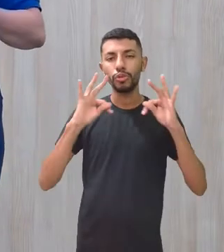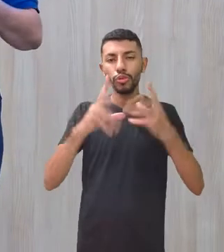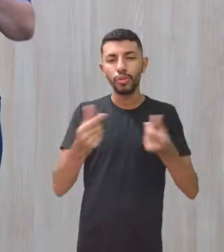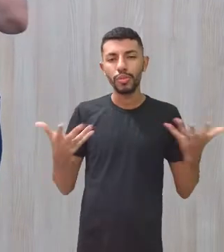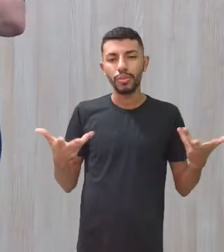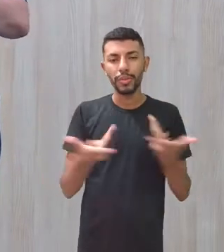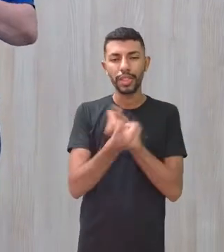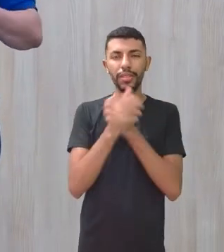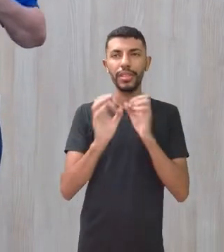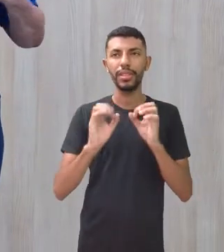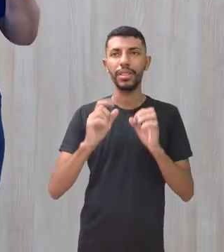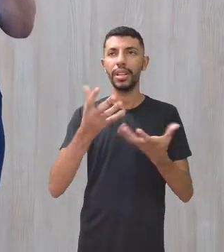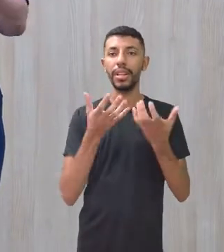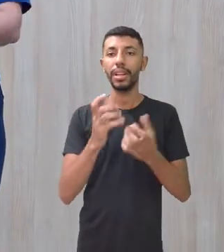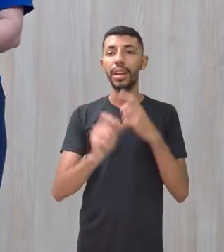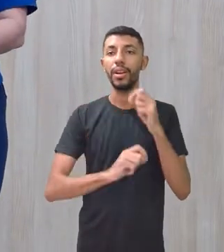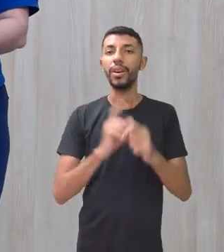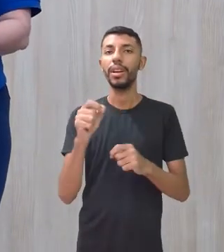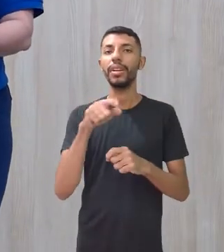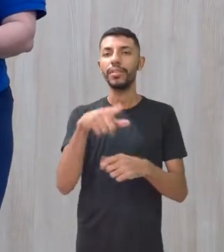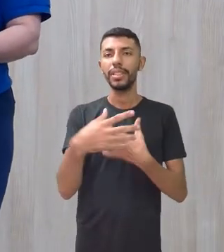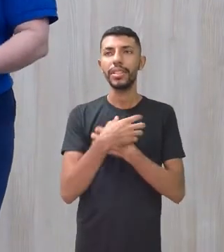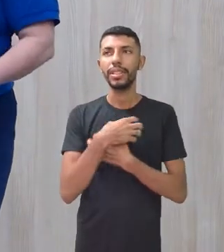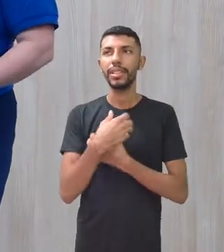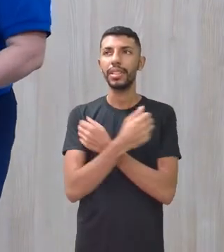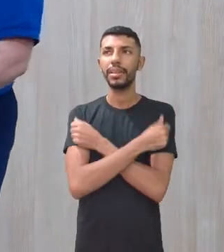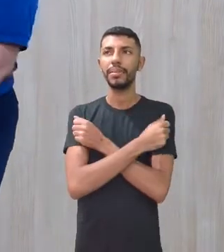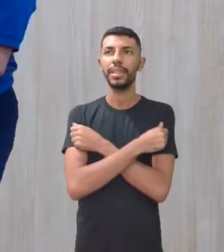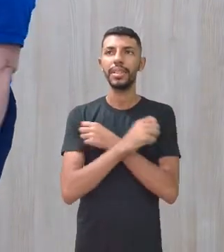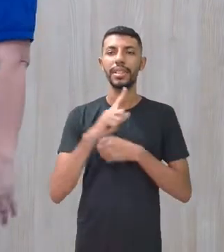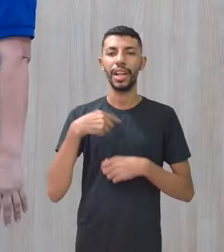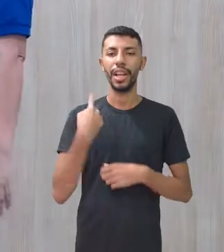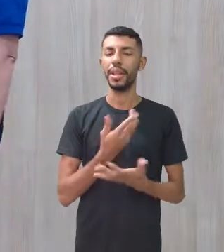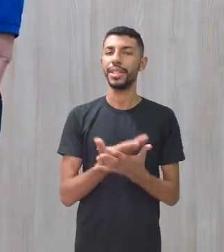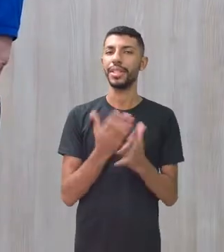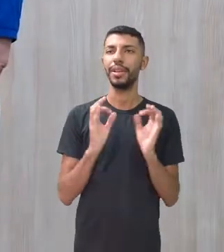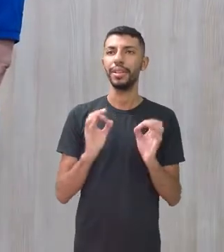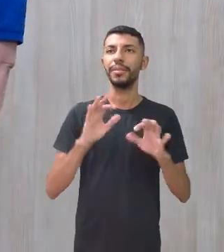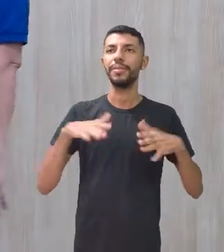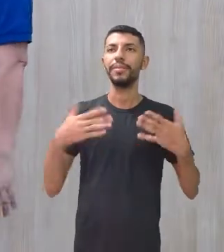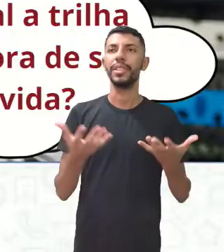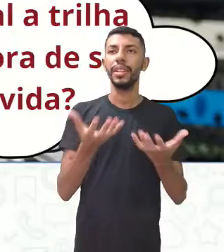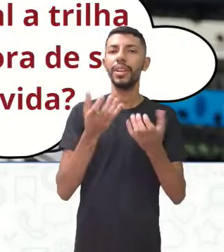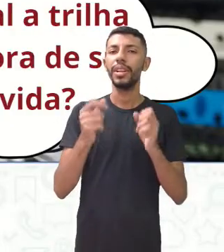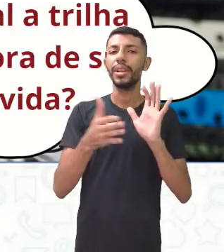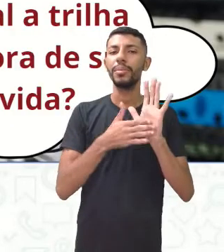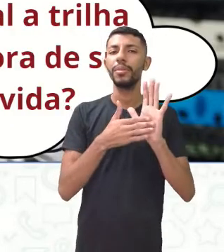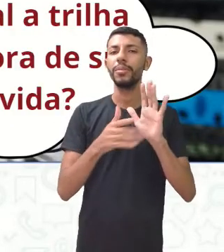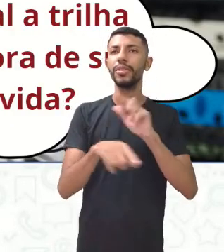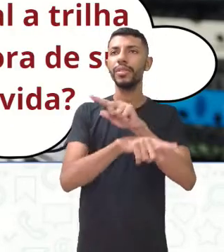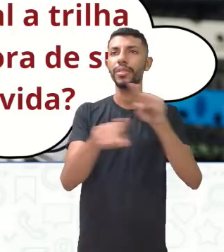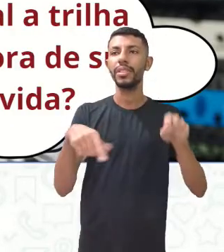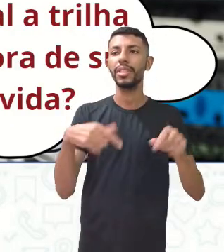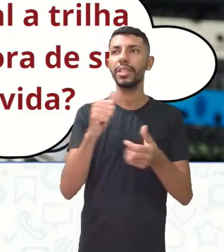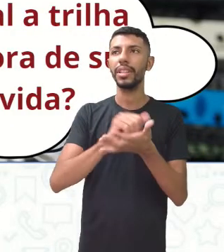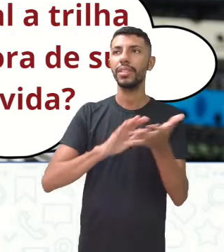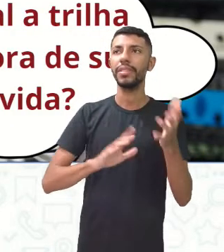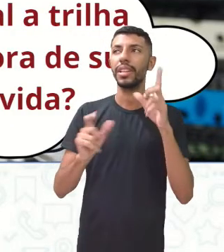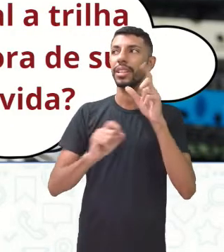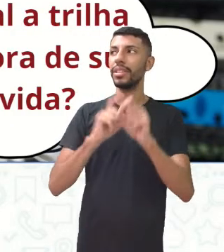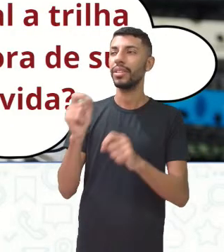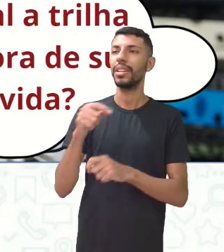a gente quer aquilo, que você se sinta abraçado, né, na nossa aula. Então, veja, eu queria propor a vocês uma atividade